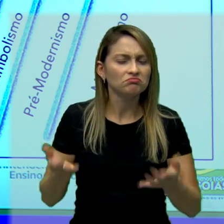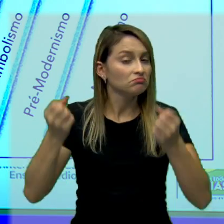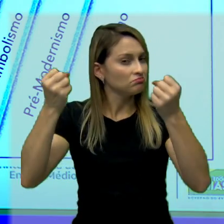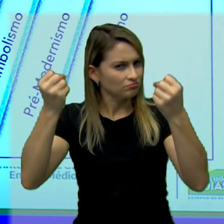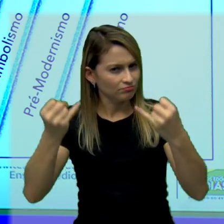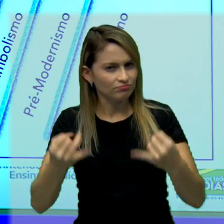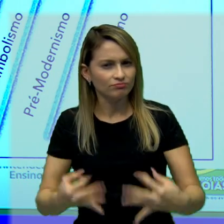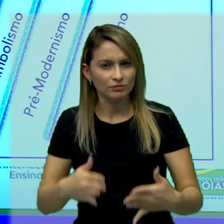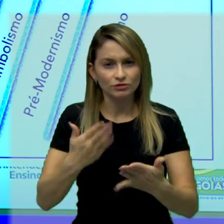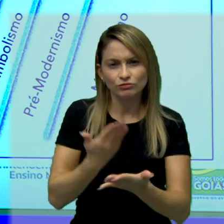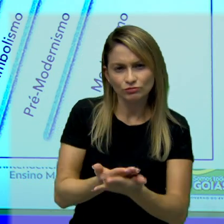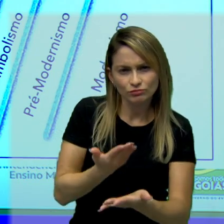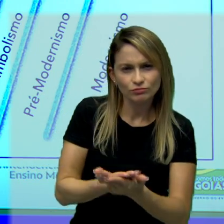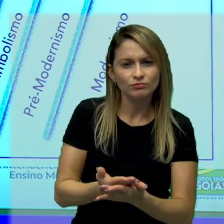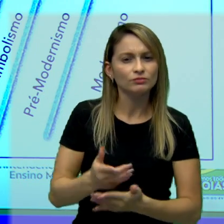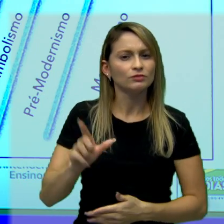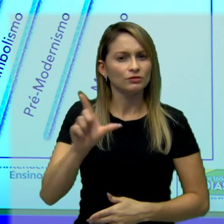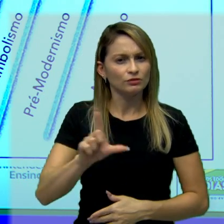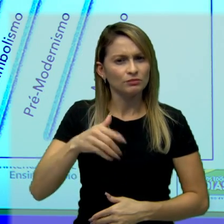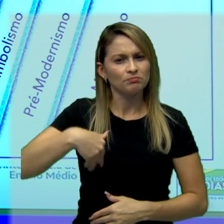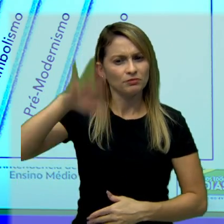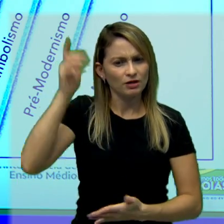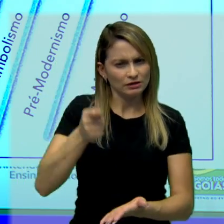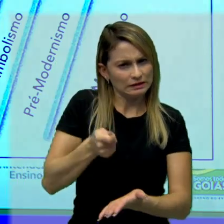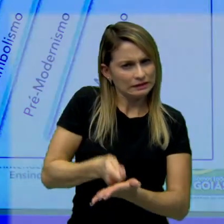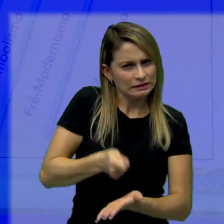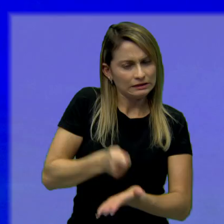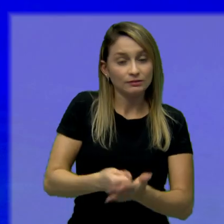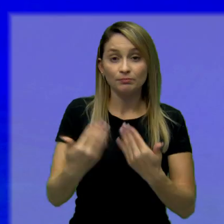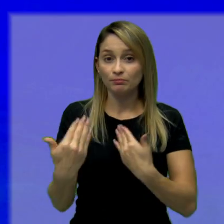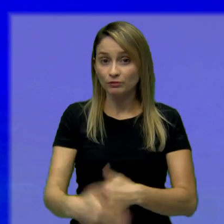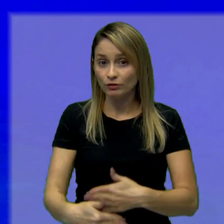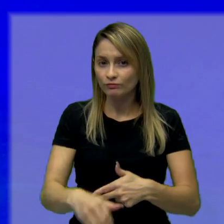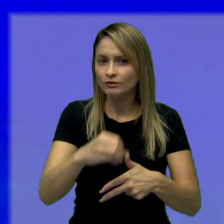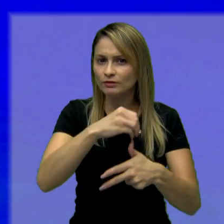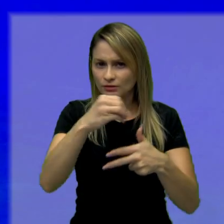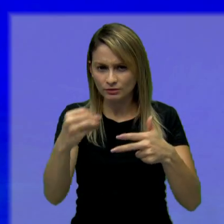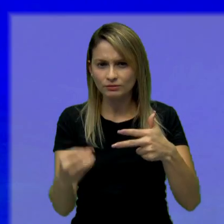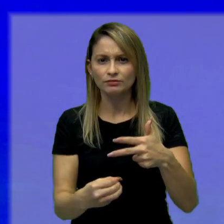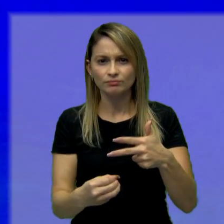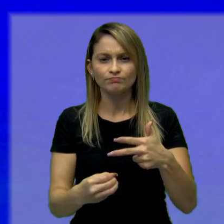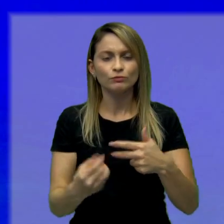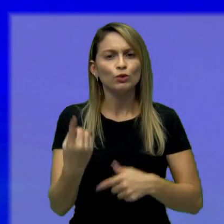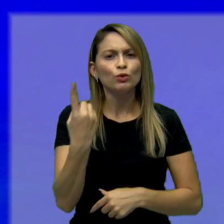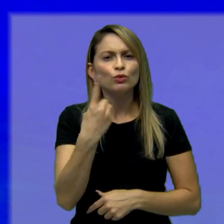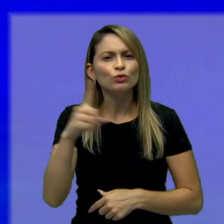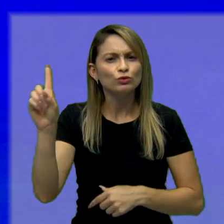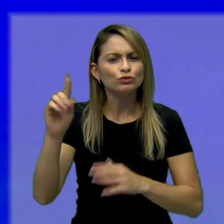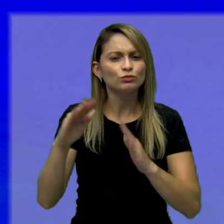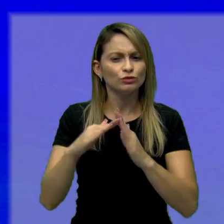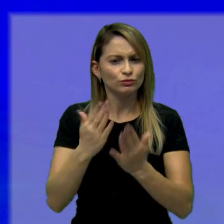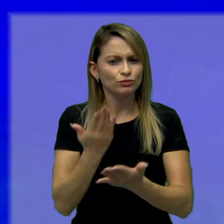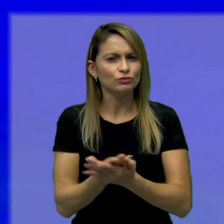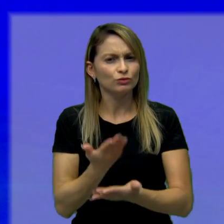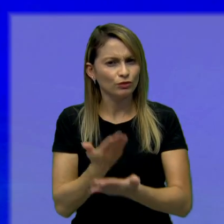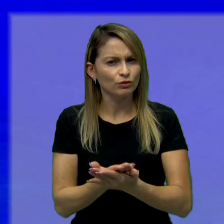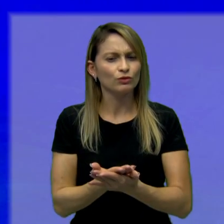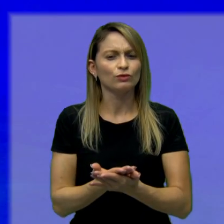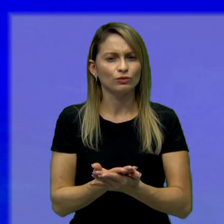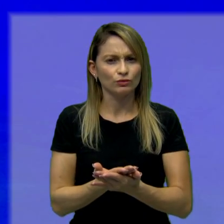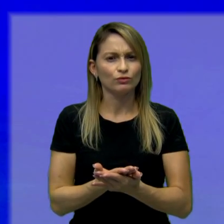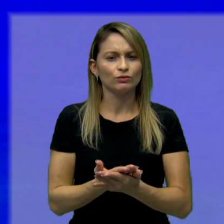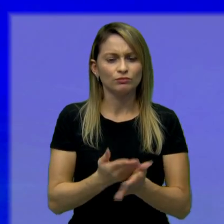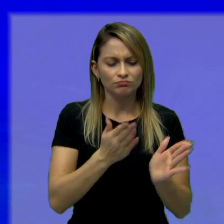para você que é a escola literária mais cobrada no Enem. Também é a última escola literária que